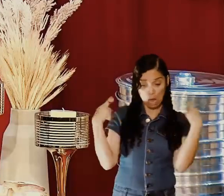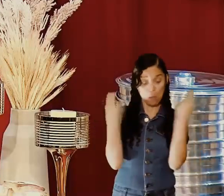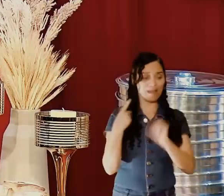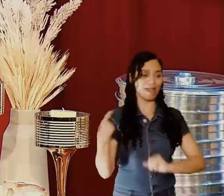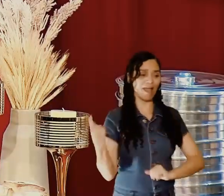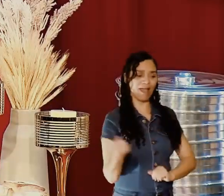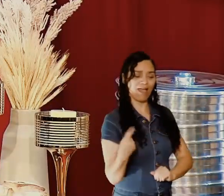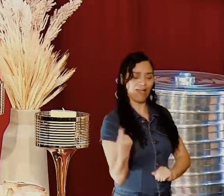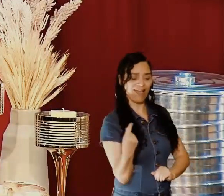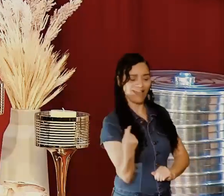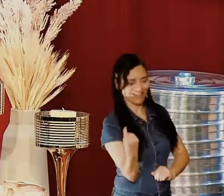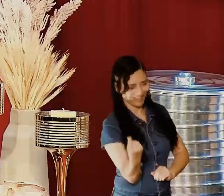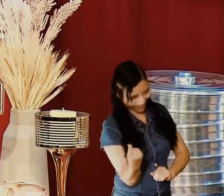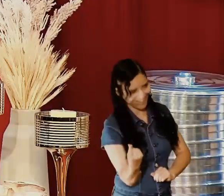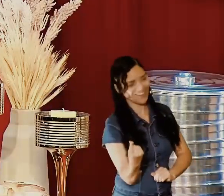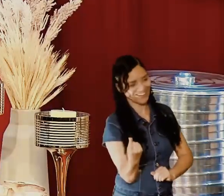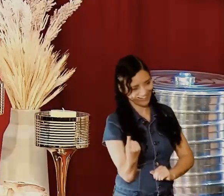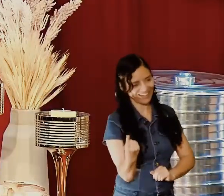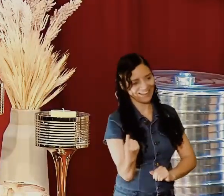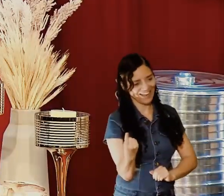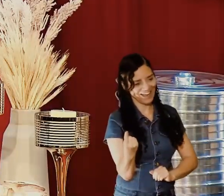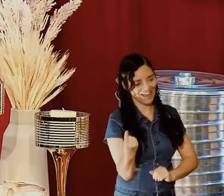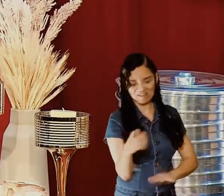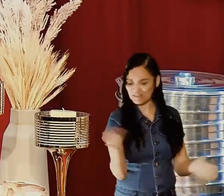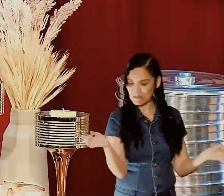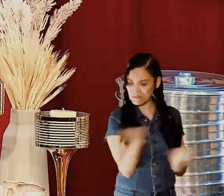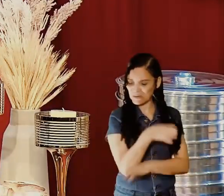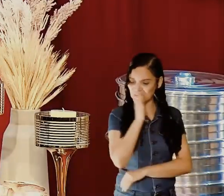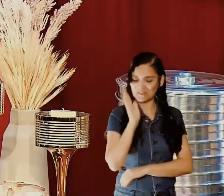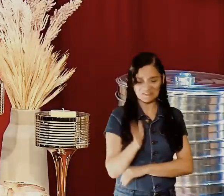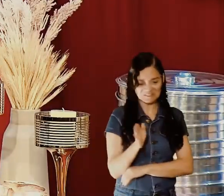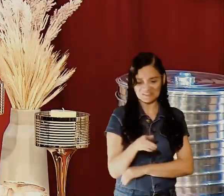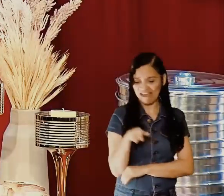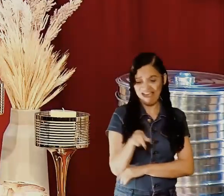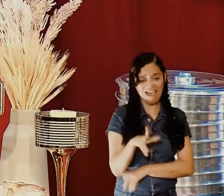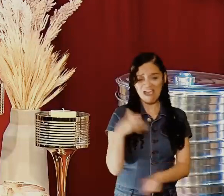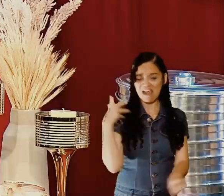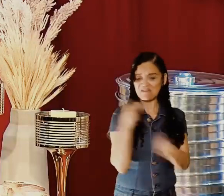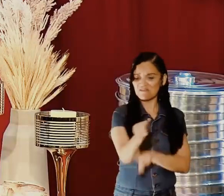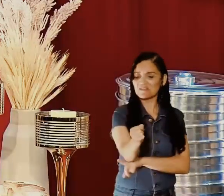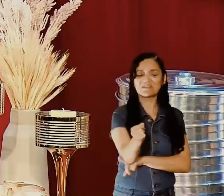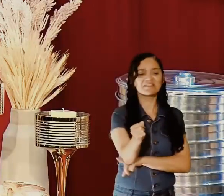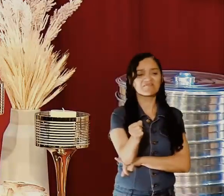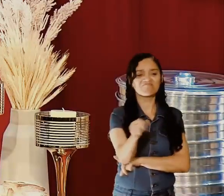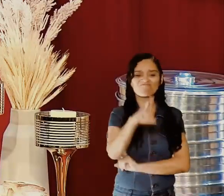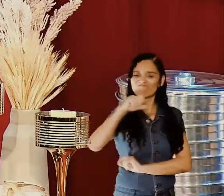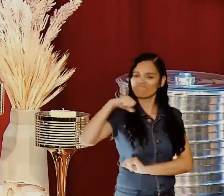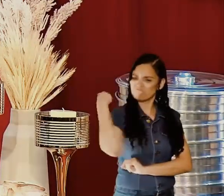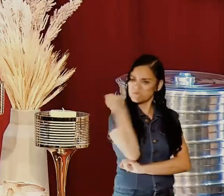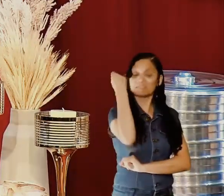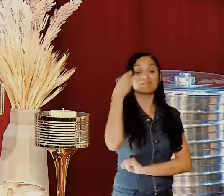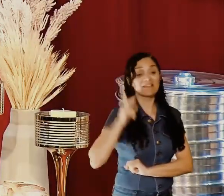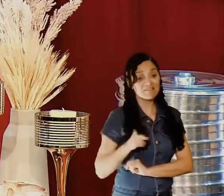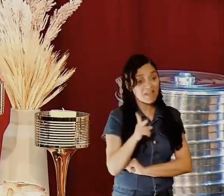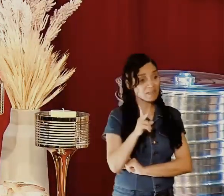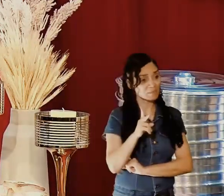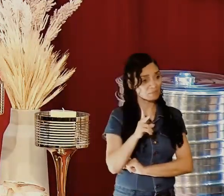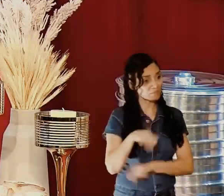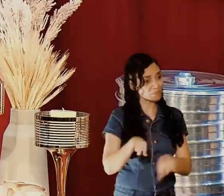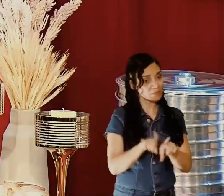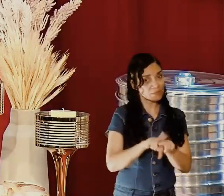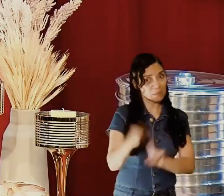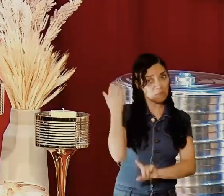vai ser um rei final, definitivo, um rei que vai vencer todos os reis. Deus, ele não